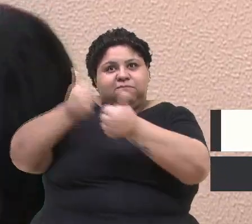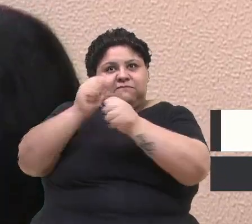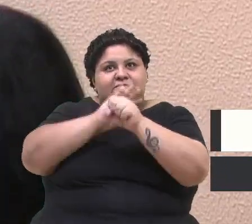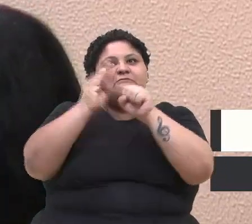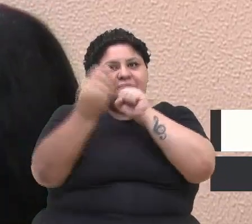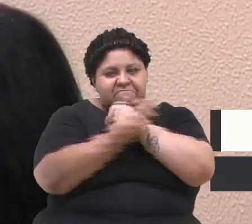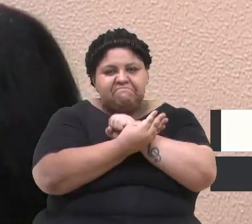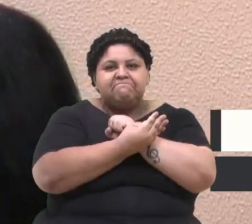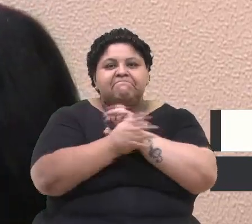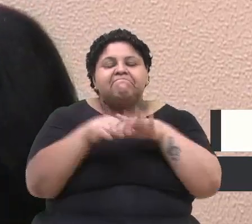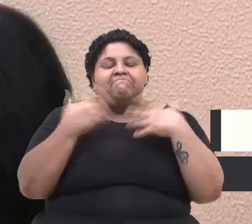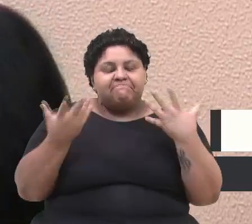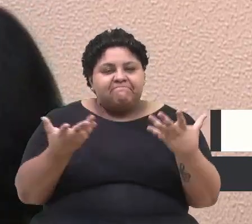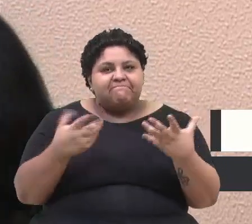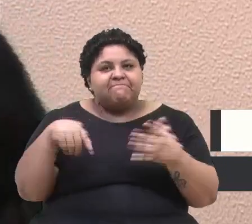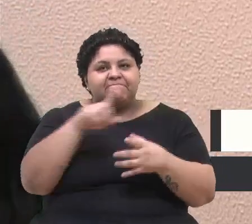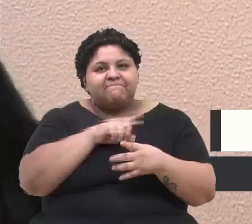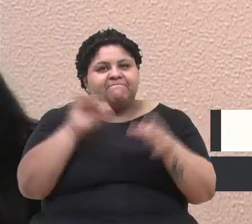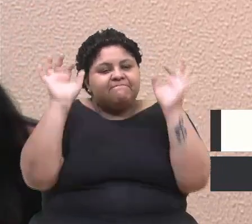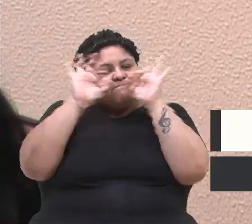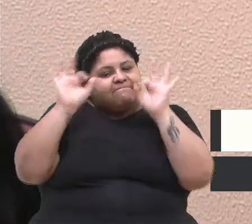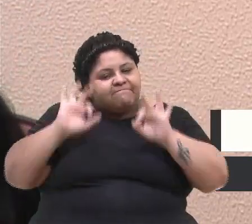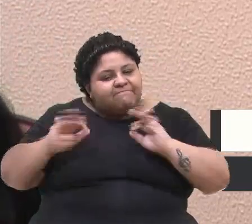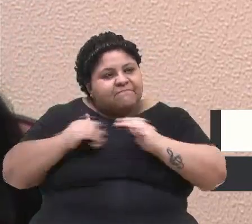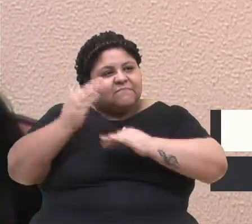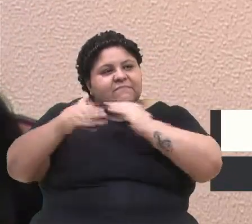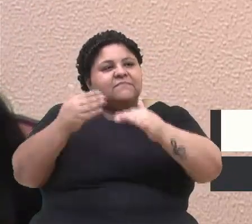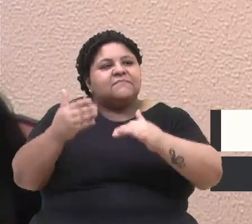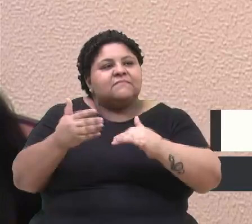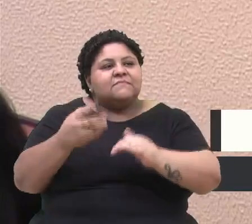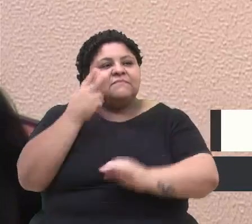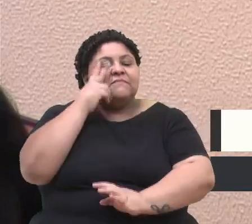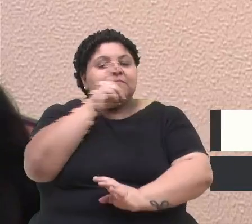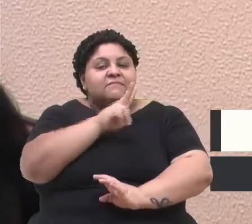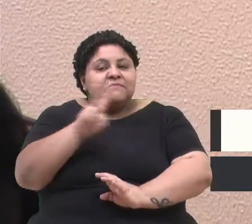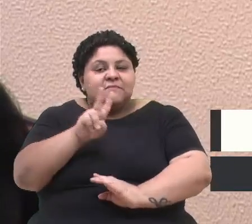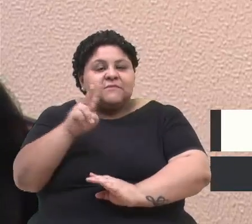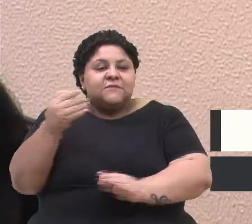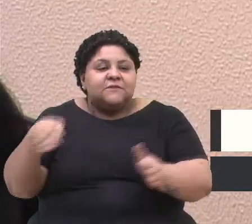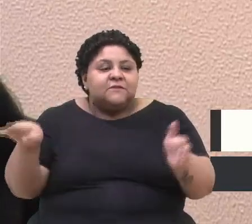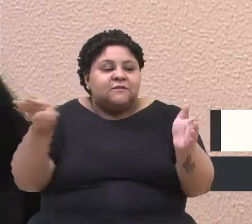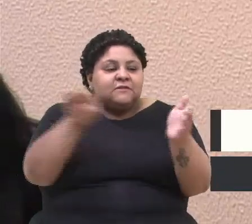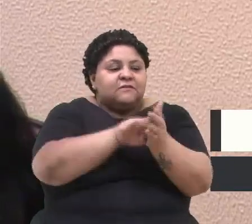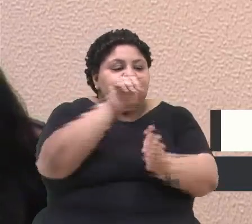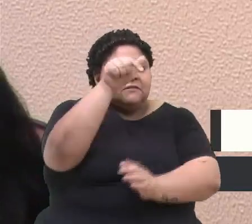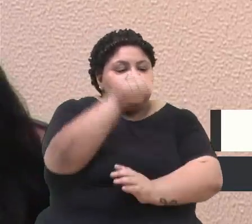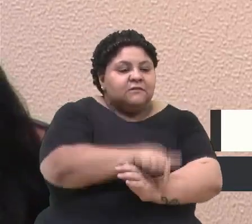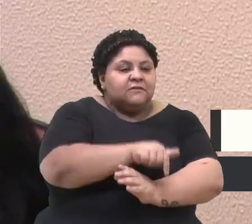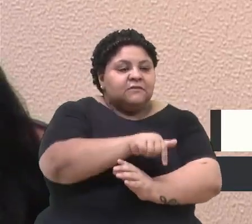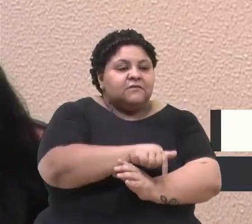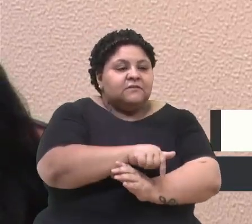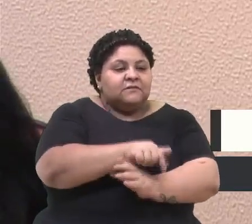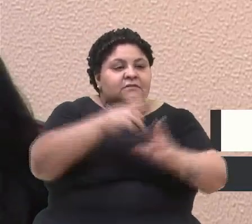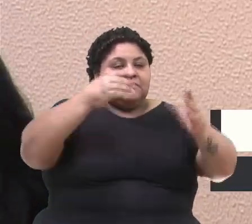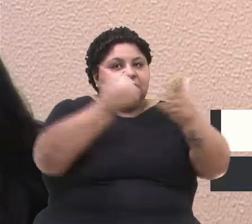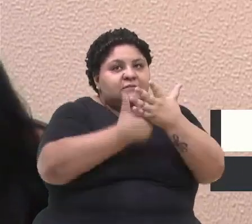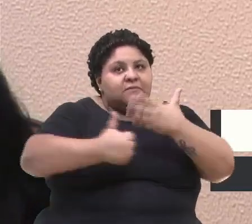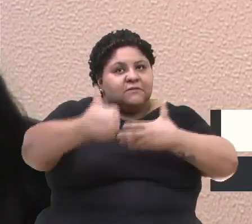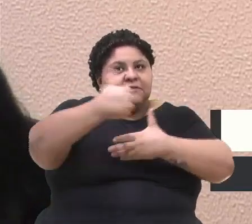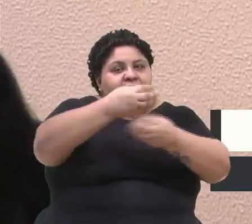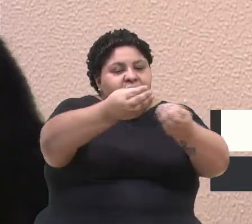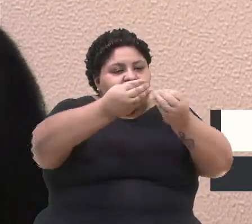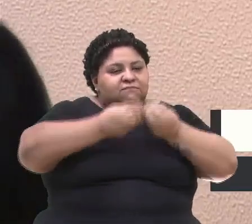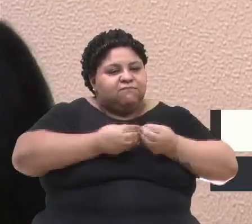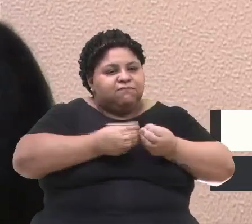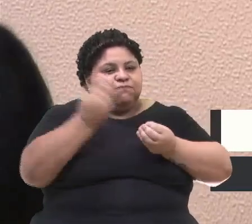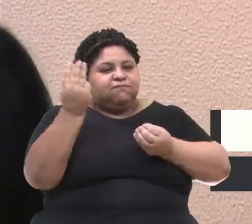ali. Então, a gente fica muito feliz quando vê que vocês vêm até a casa aqui para nos prestigiar, trazer essas meninas lindas que